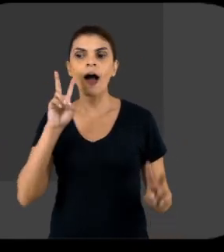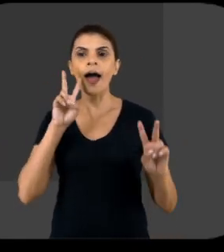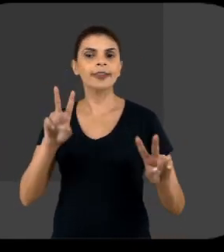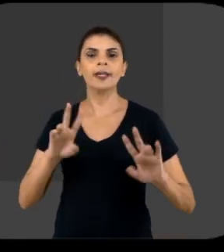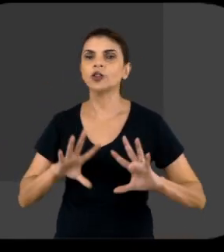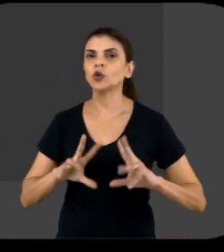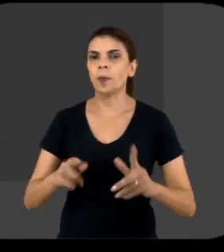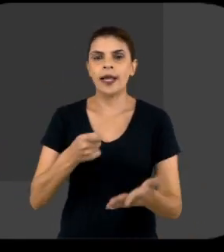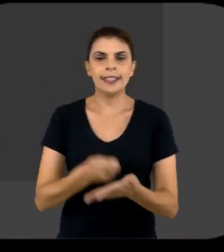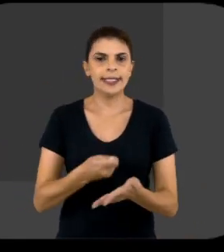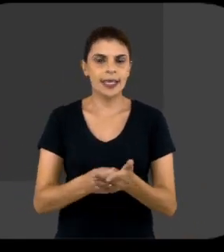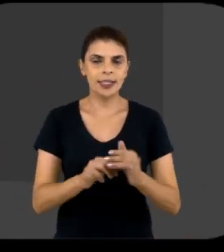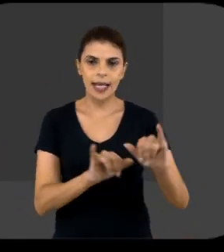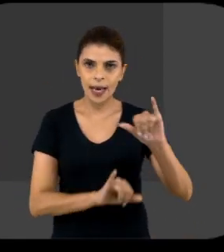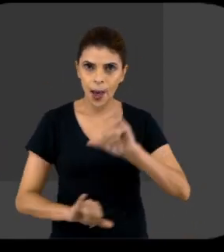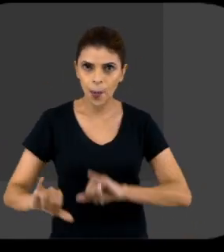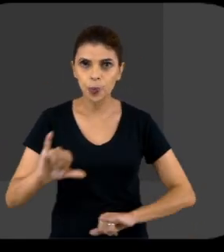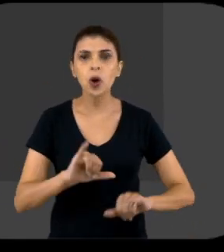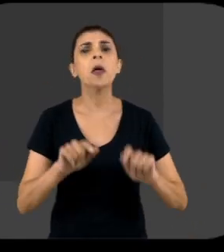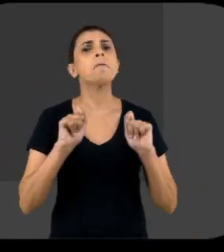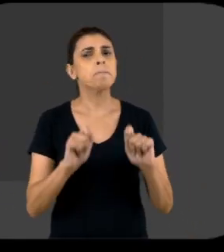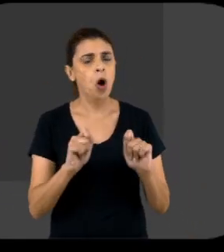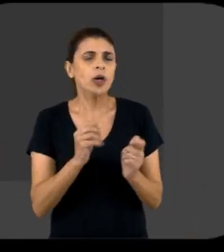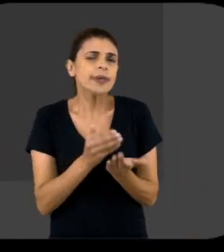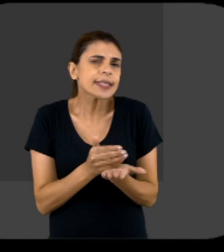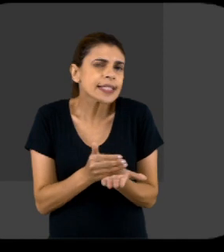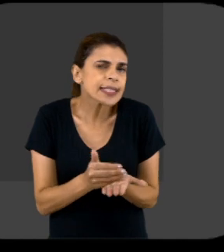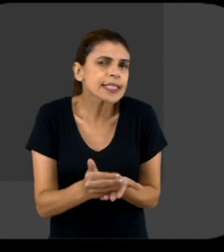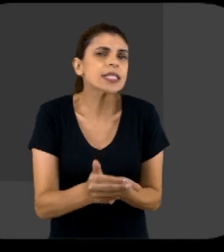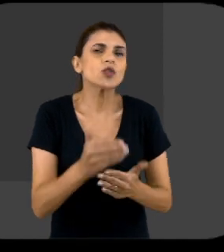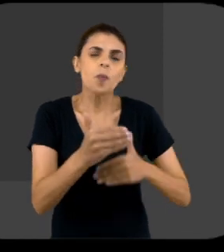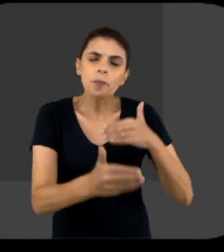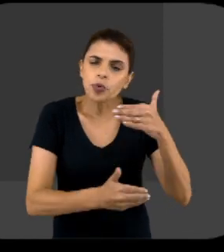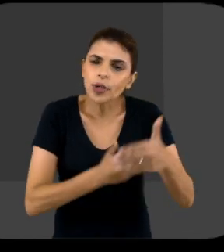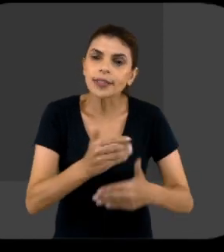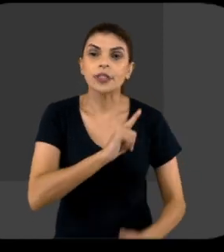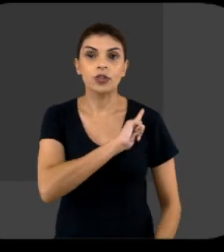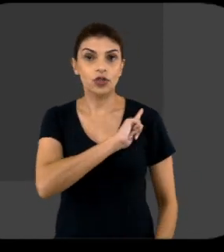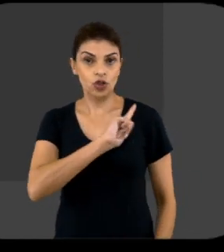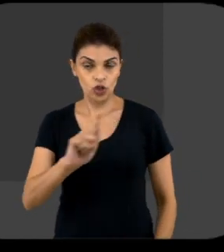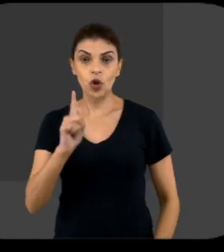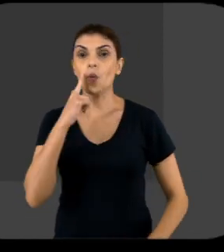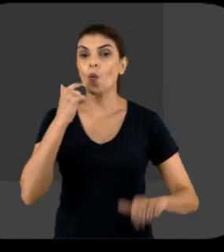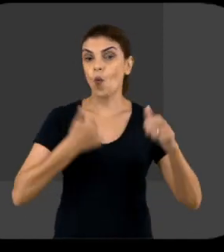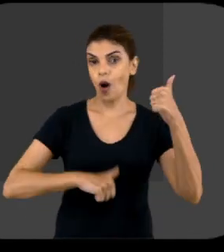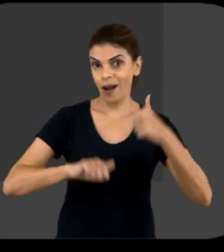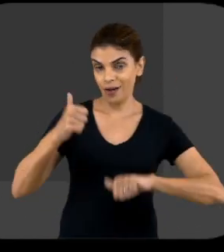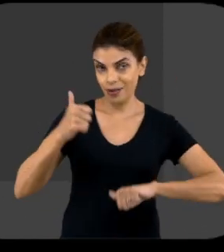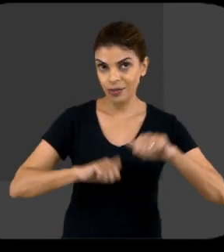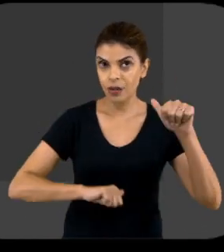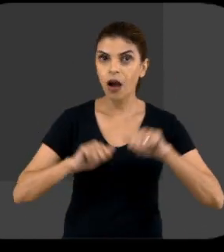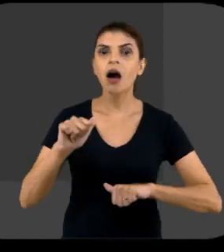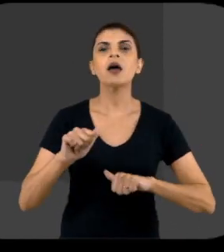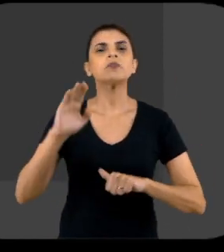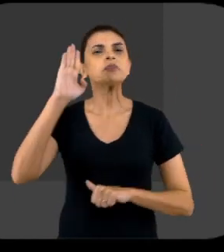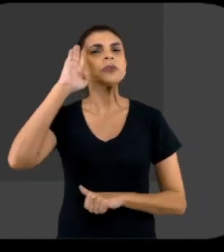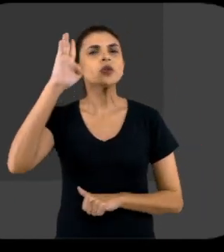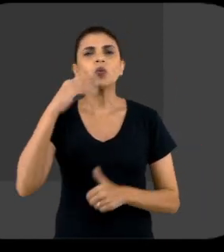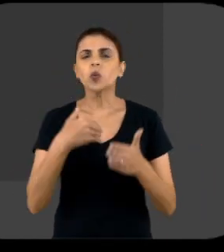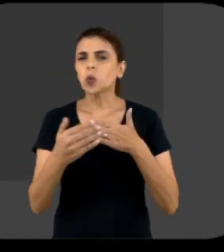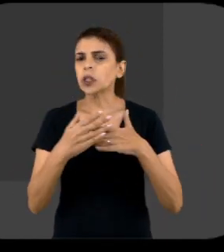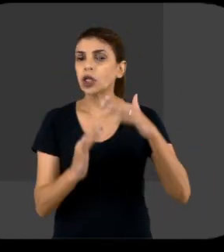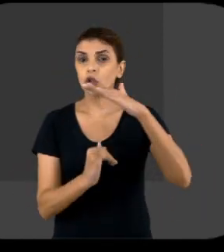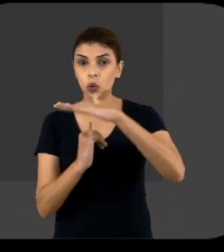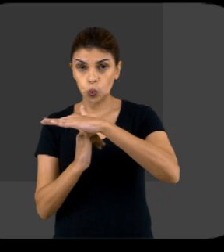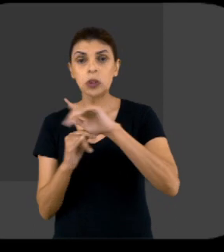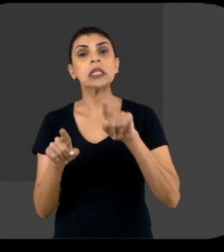às exigências de um laboratório. Ela pode ser uma norma para o início de um processo de gestão da qualidade, isso em qualquer